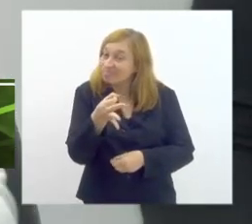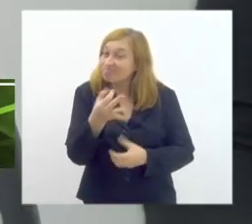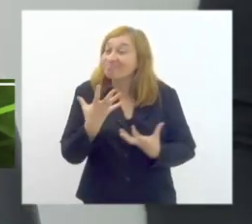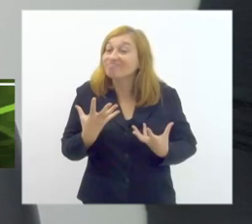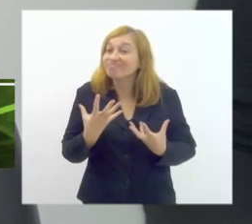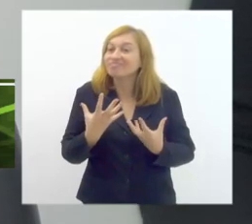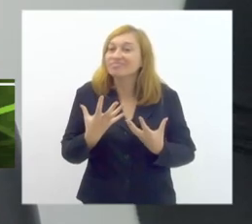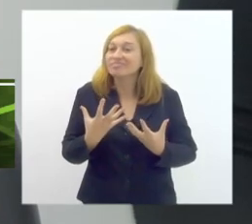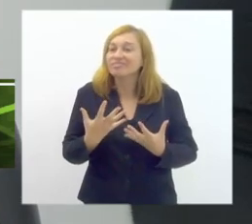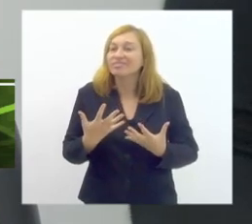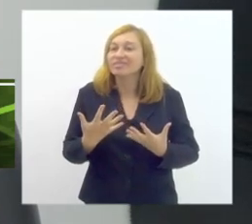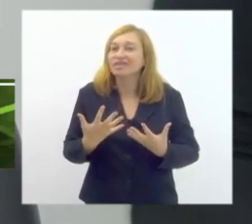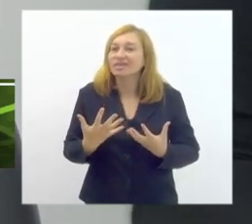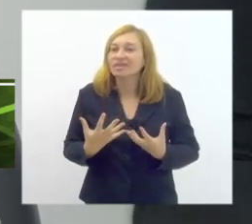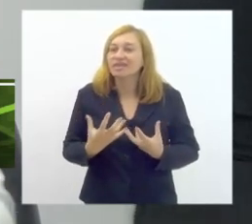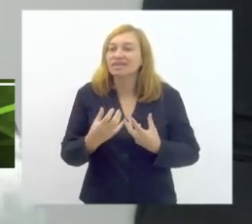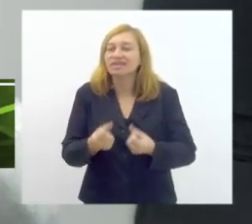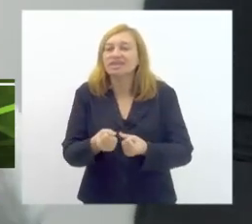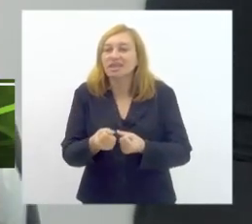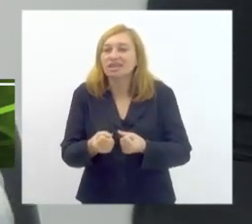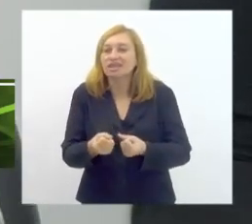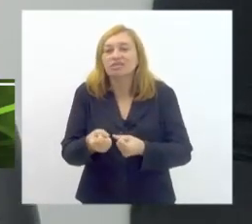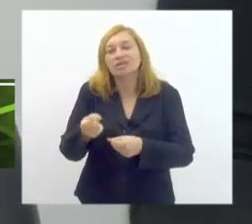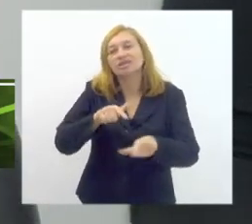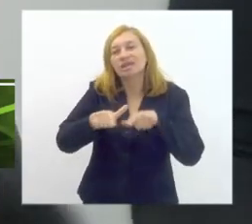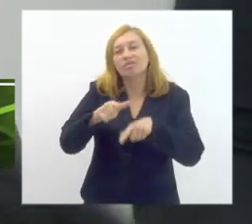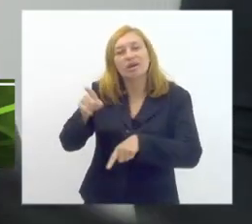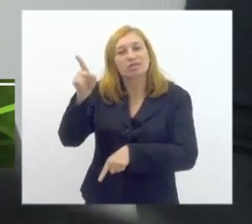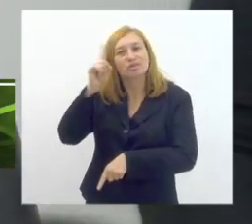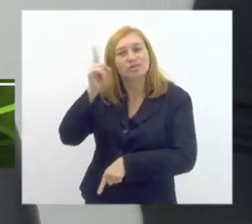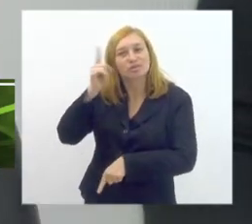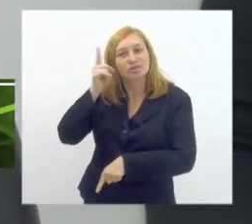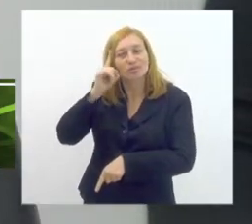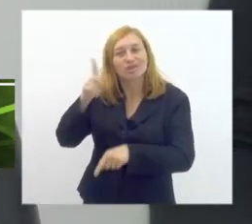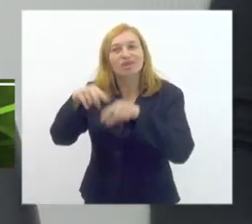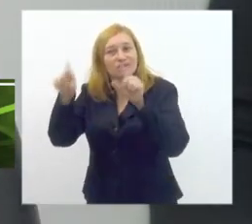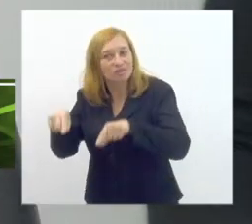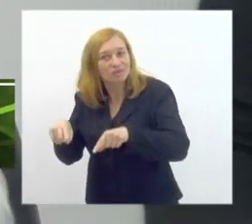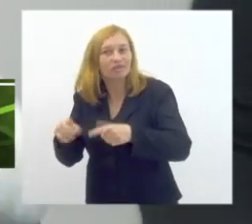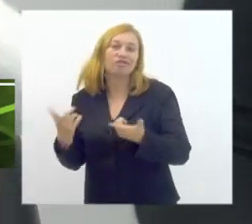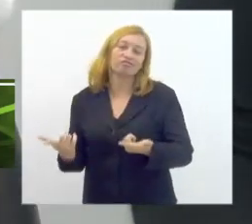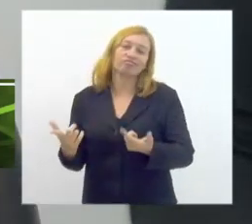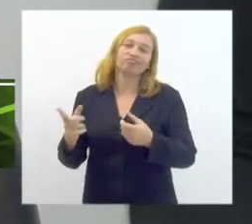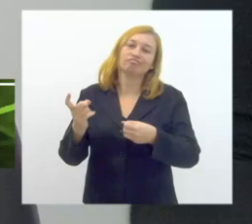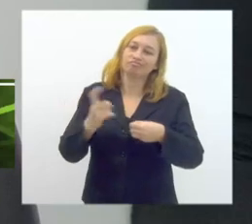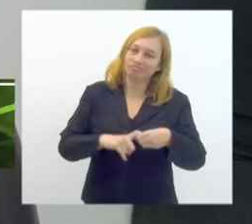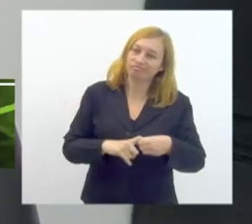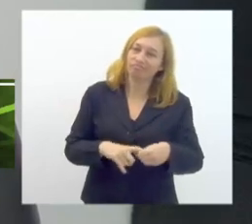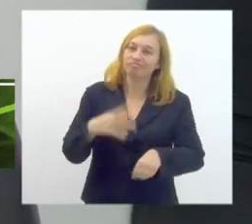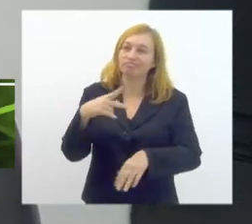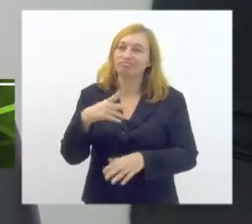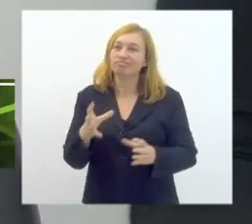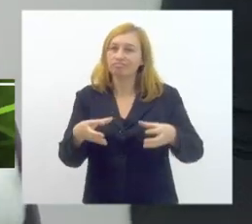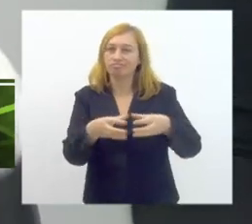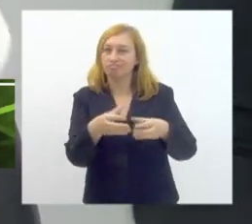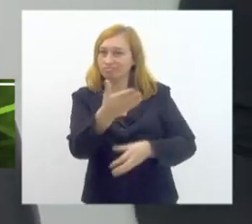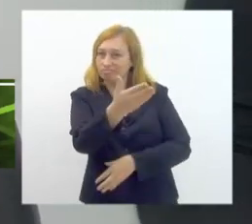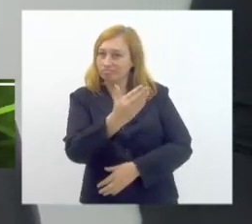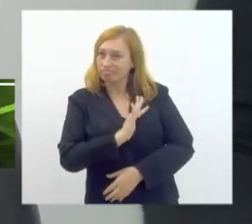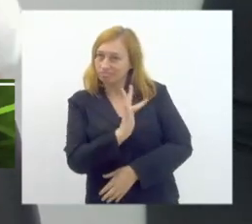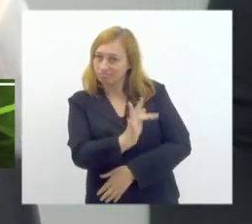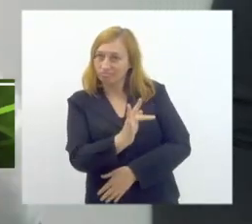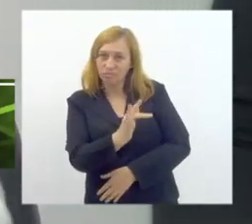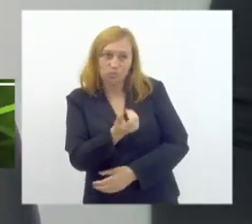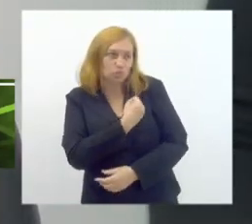abraçam essa missão no dia a dia, que são os funcionários de consórcio. Né? A gente está com a nossa turma aqui da Baixada, estou